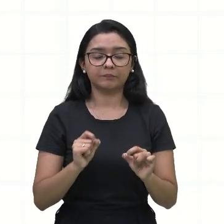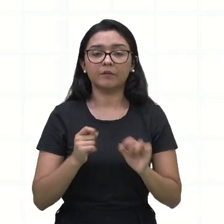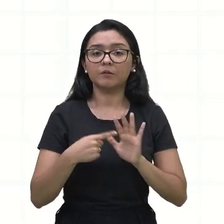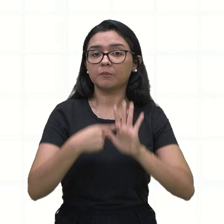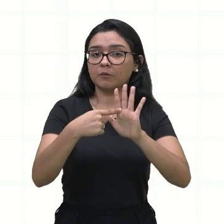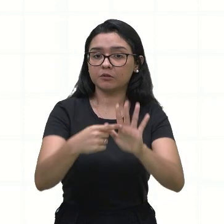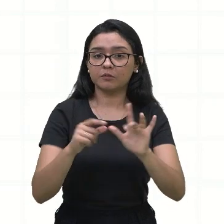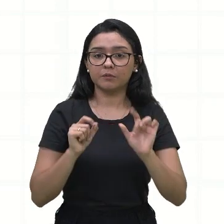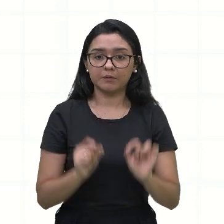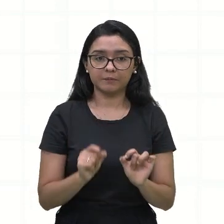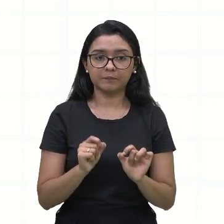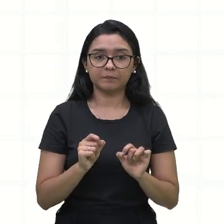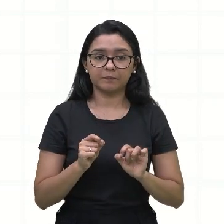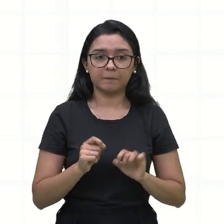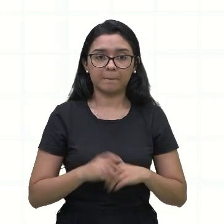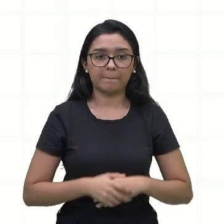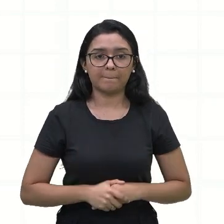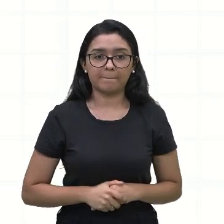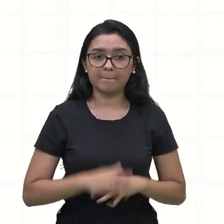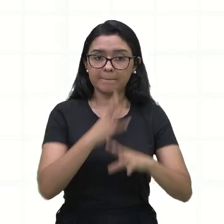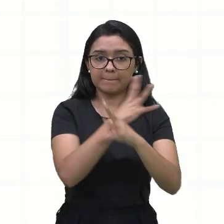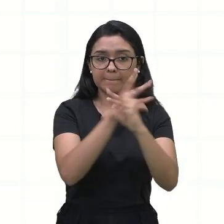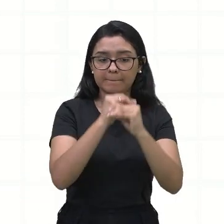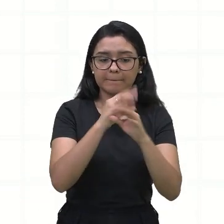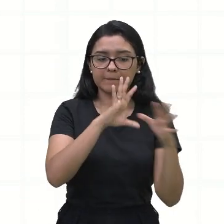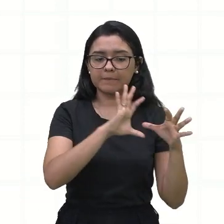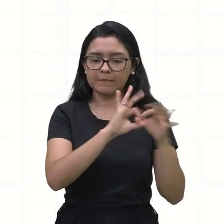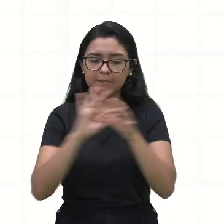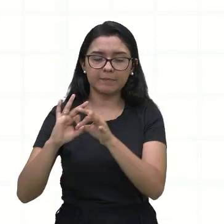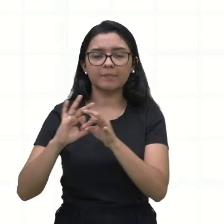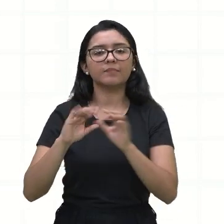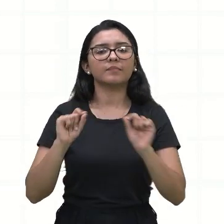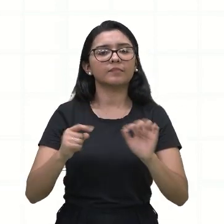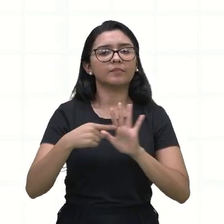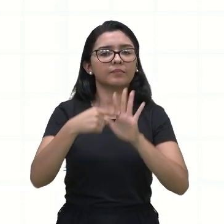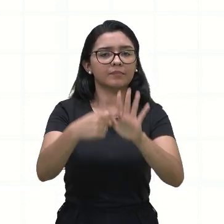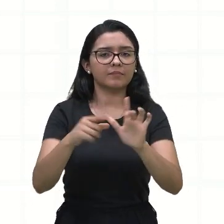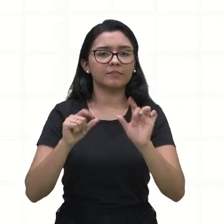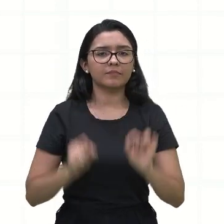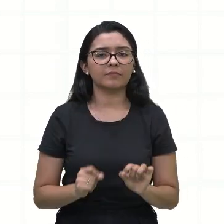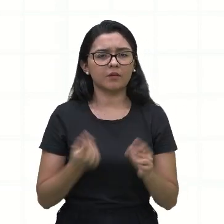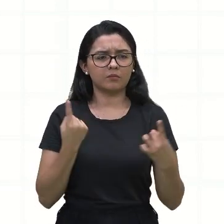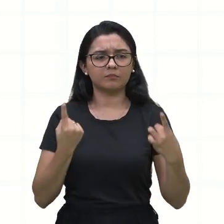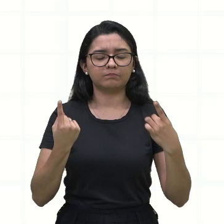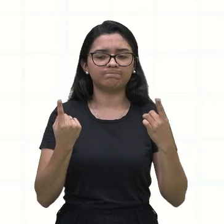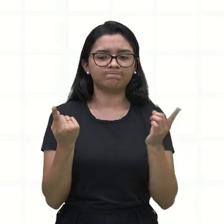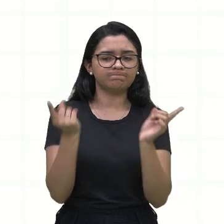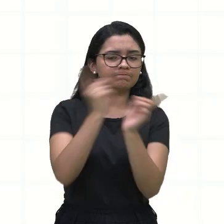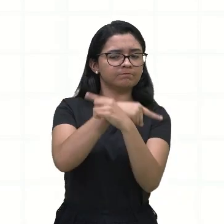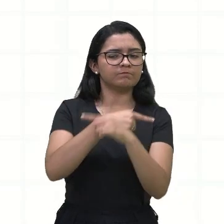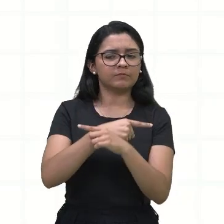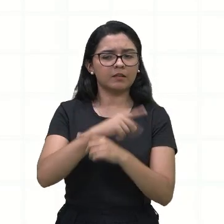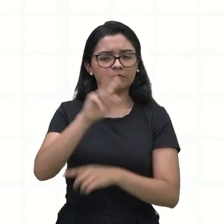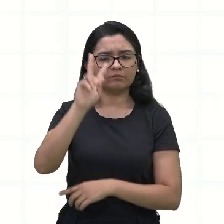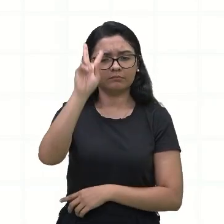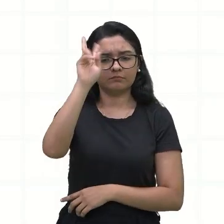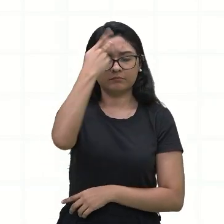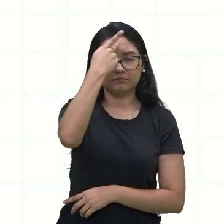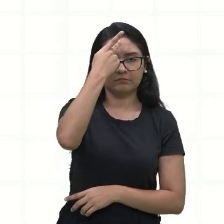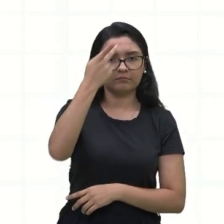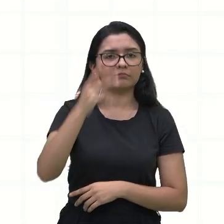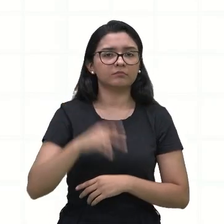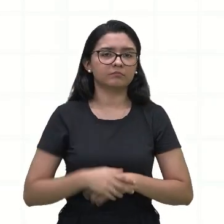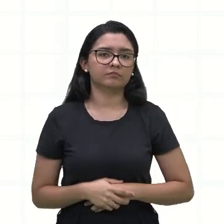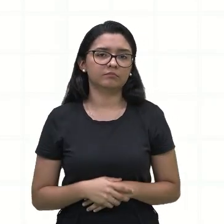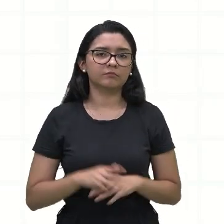indica aqui um conectivo que vai indicar ali uma oposição de ideias. Ele está desdizendo o